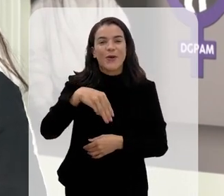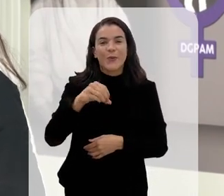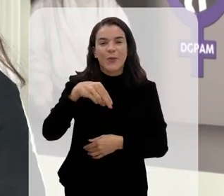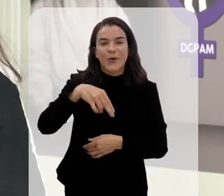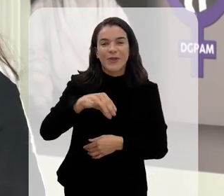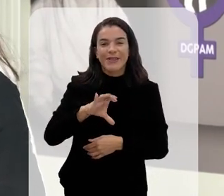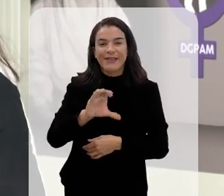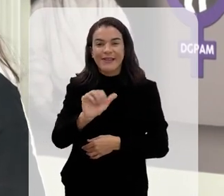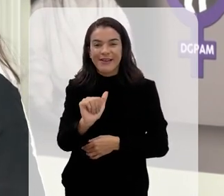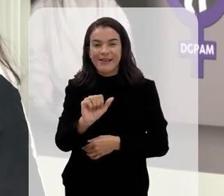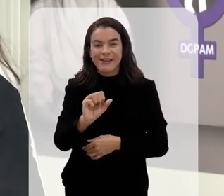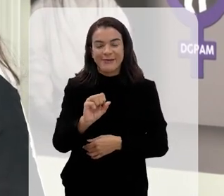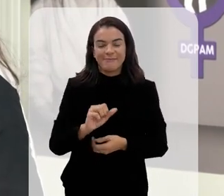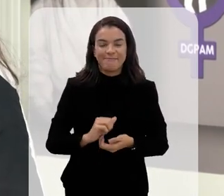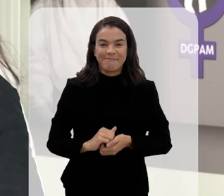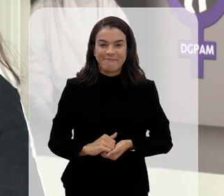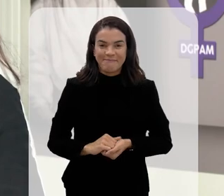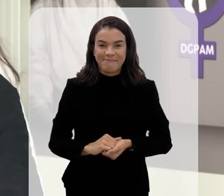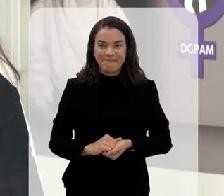Doutora Mônica Sá,